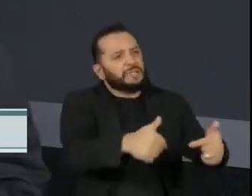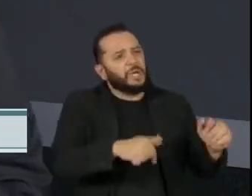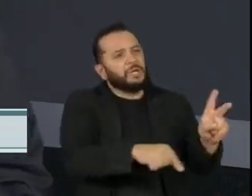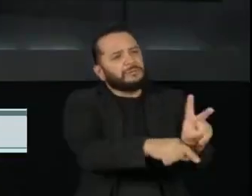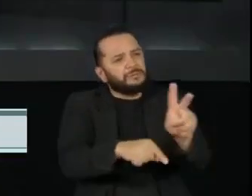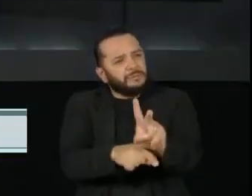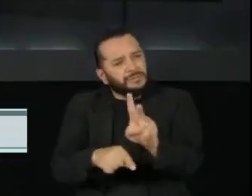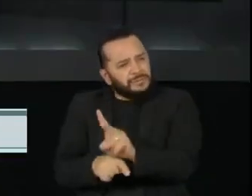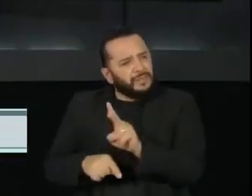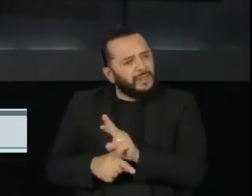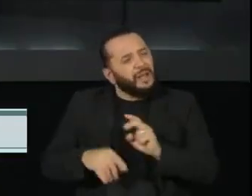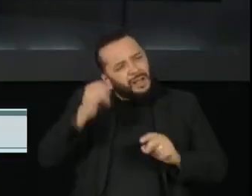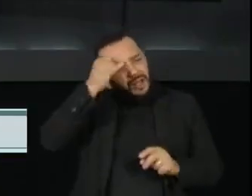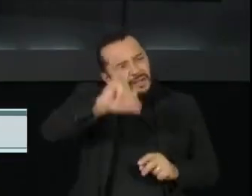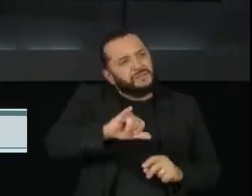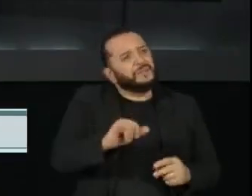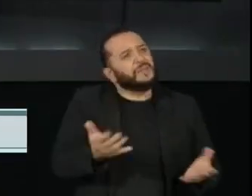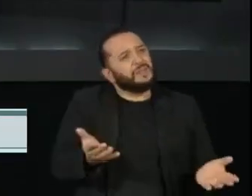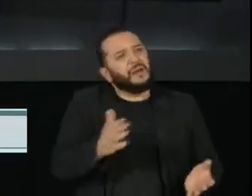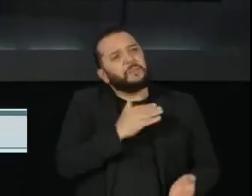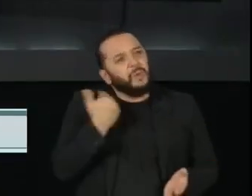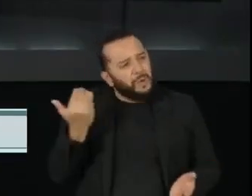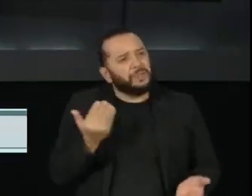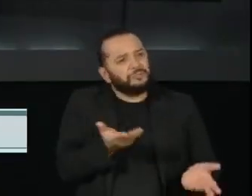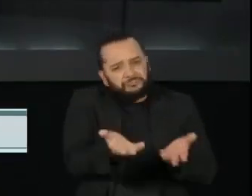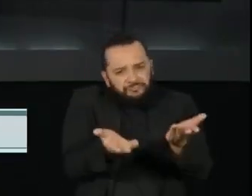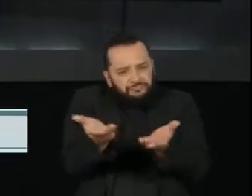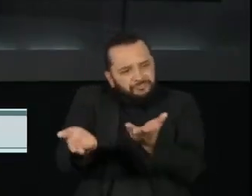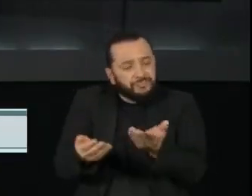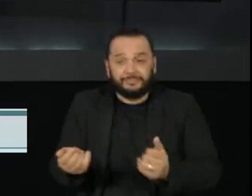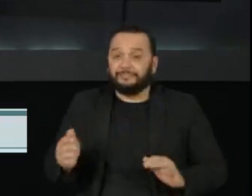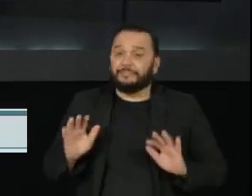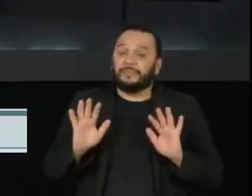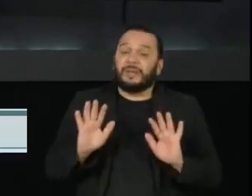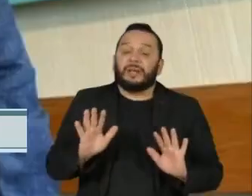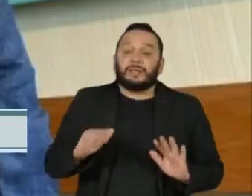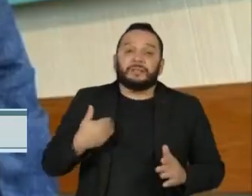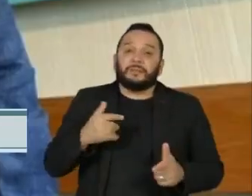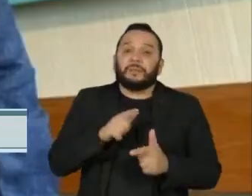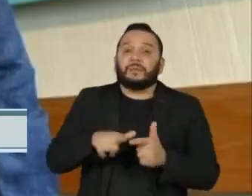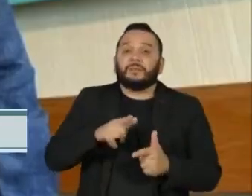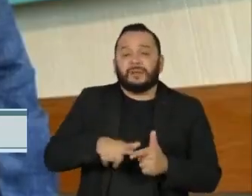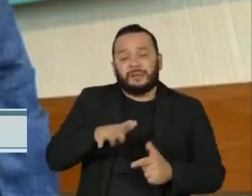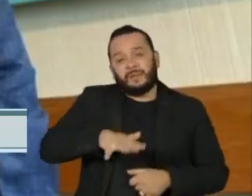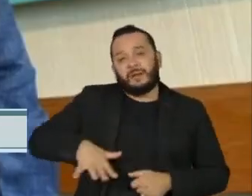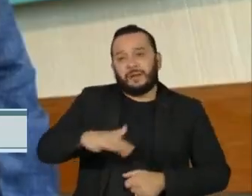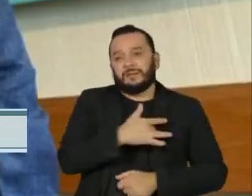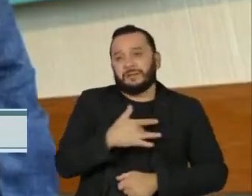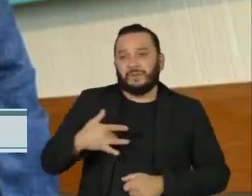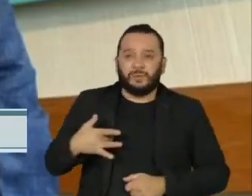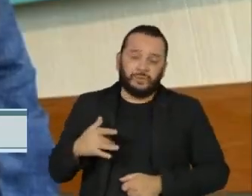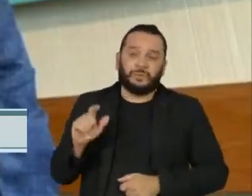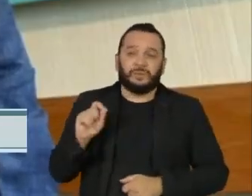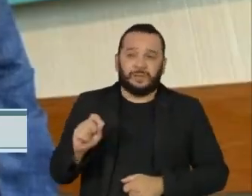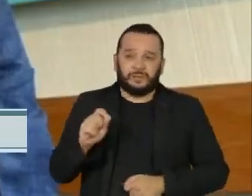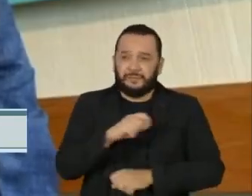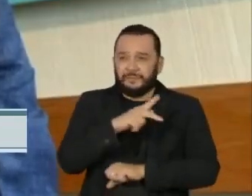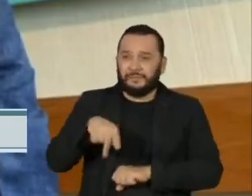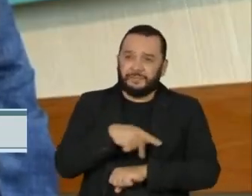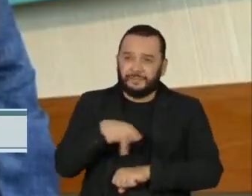essa prevenção? O grande problema, Aldo, da saúde pública ou da saúde privada, nós vivemos num país em que